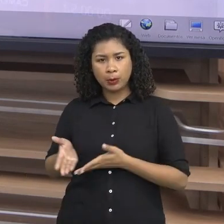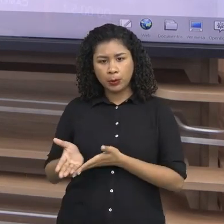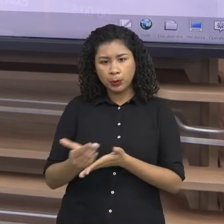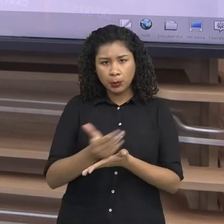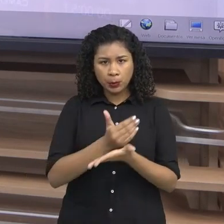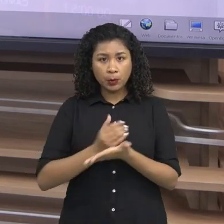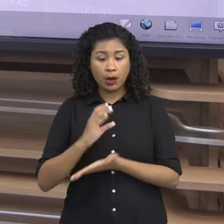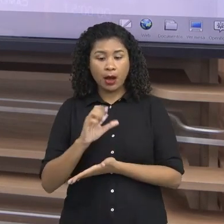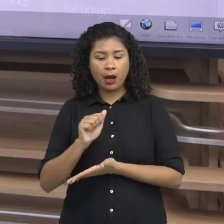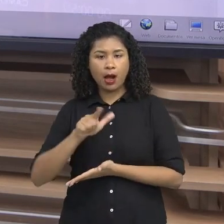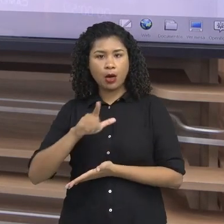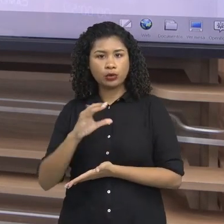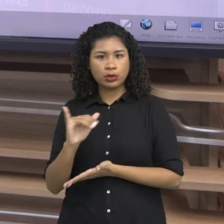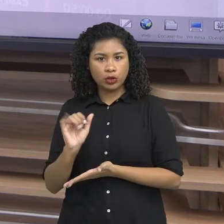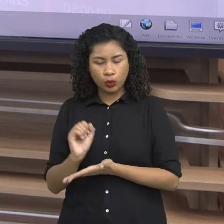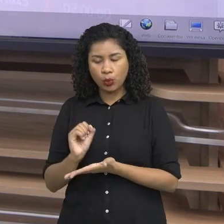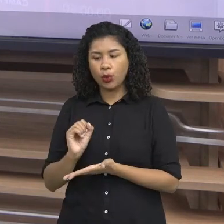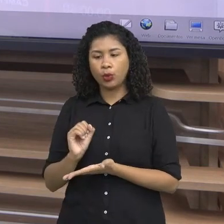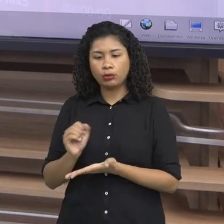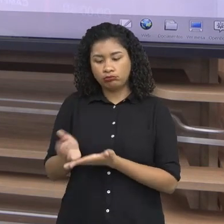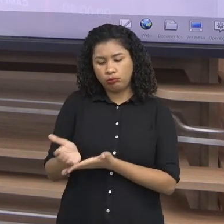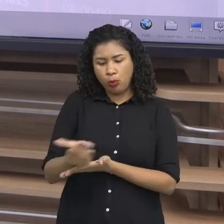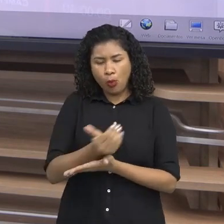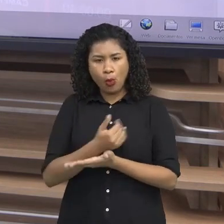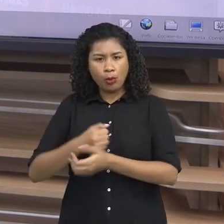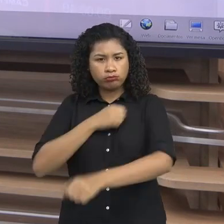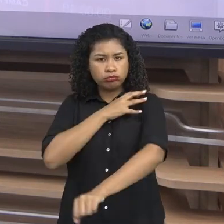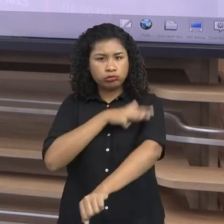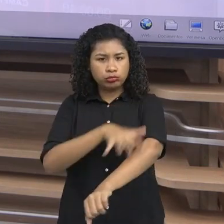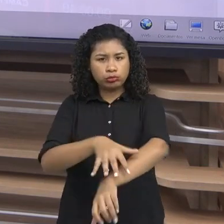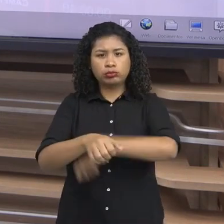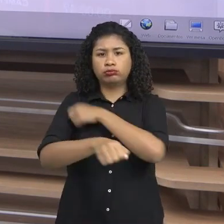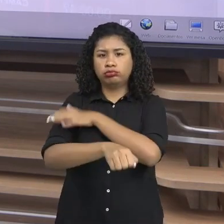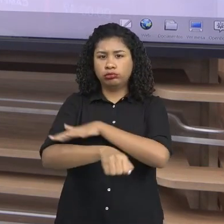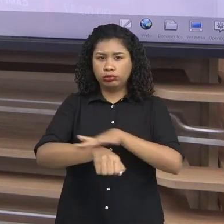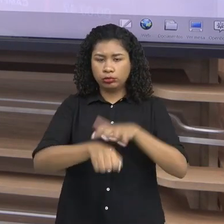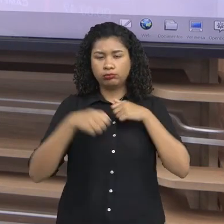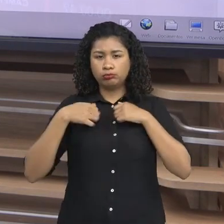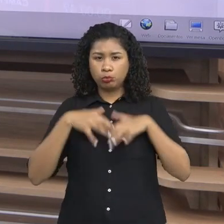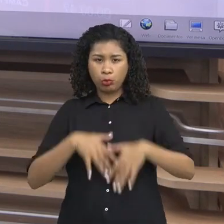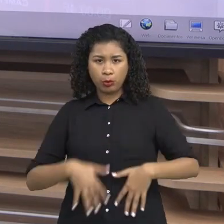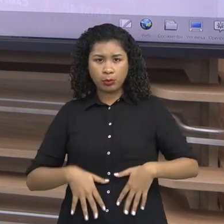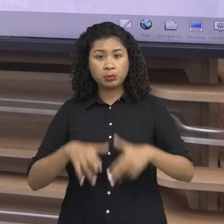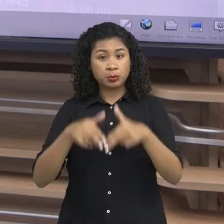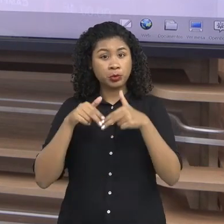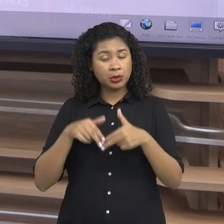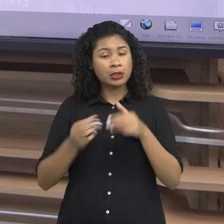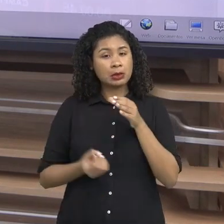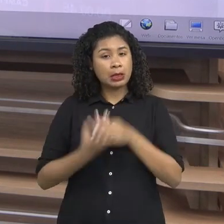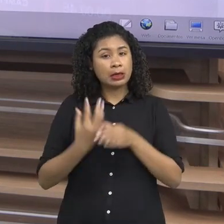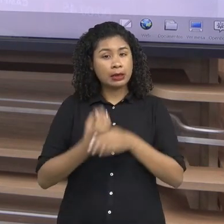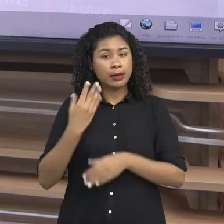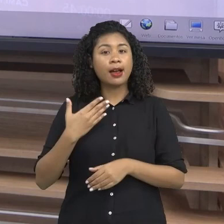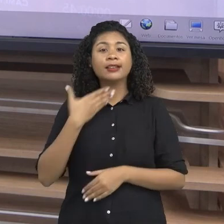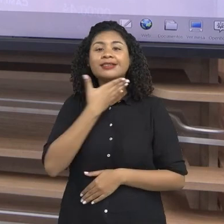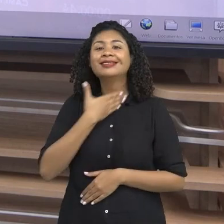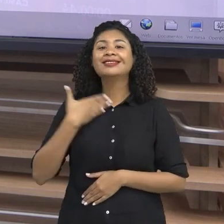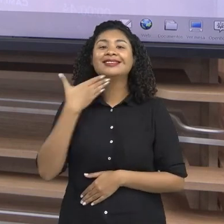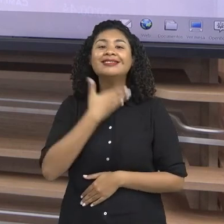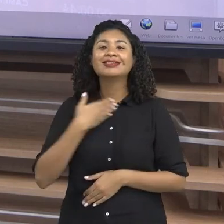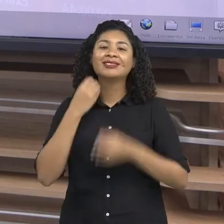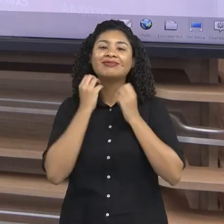o cálcio quando é necessário e levar para a corrente sanguínea. E onde ele é produzido? No paratireoide, que está localizado